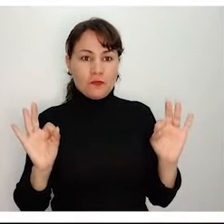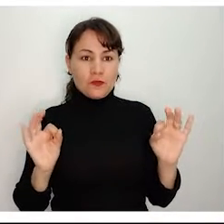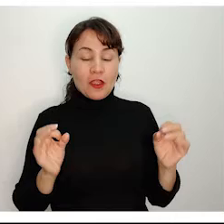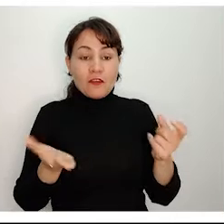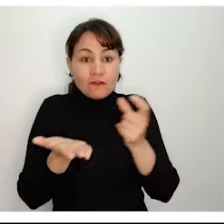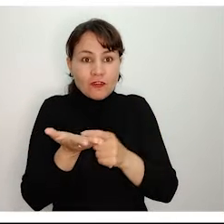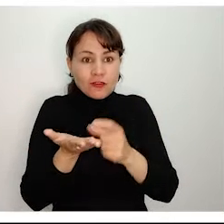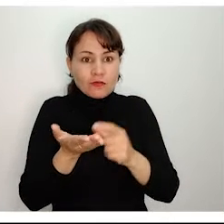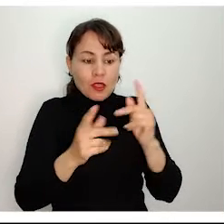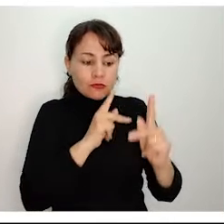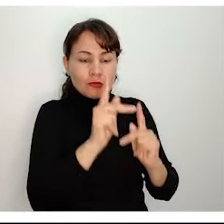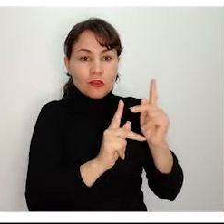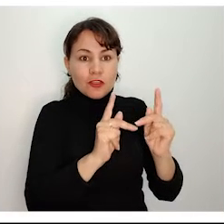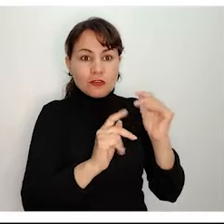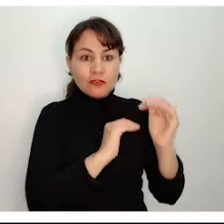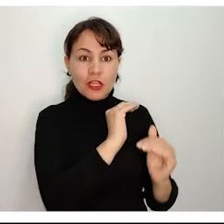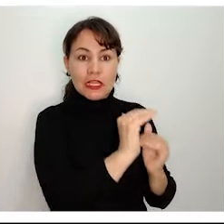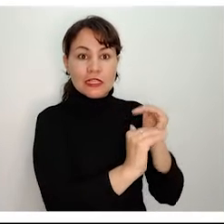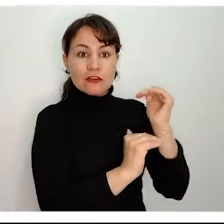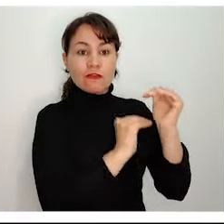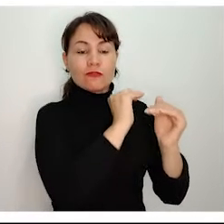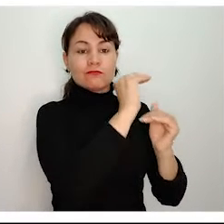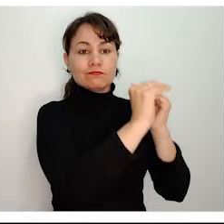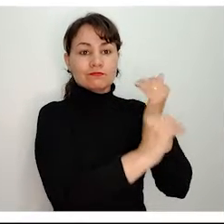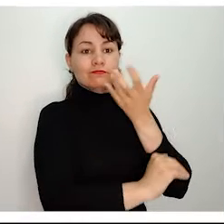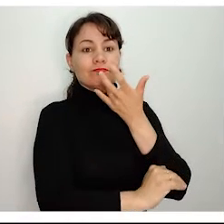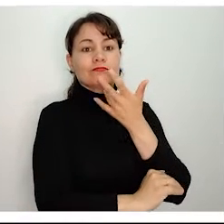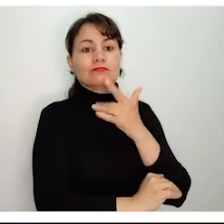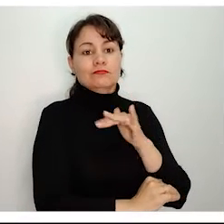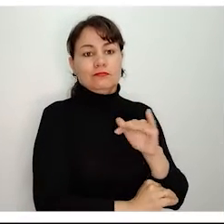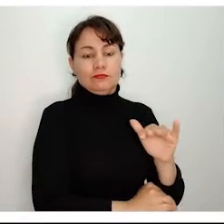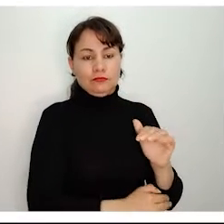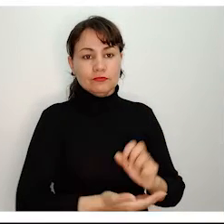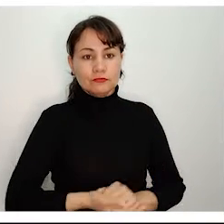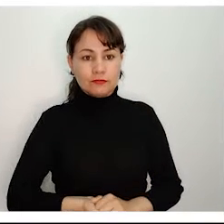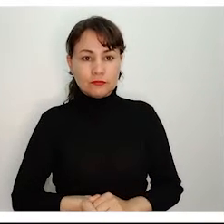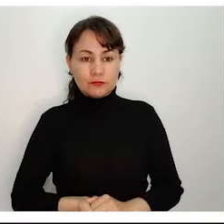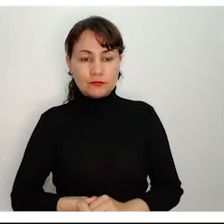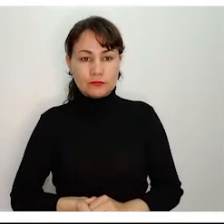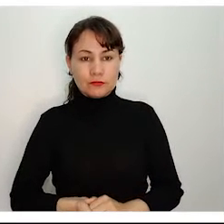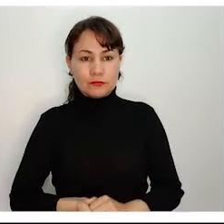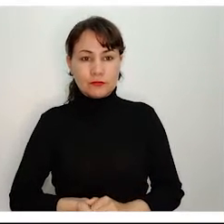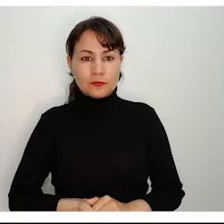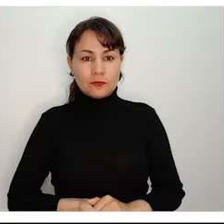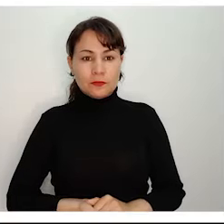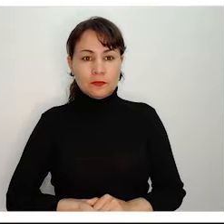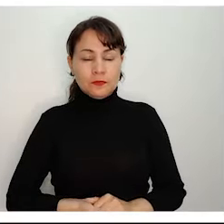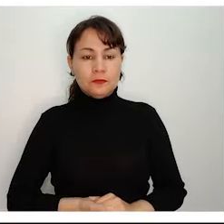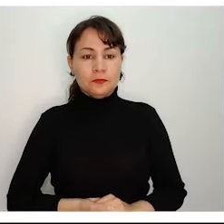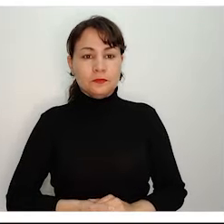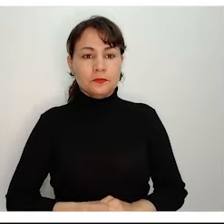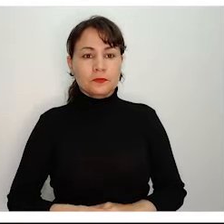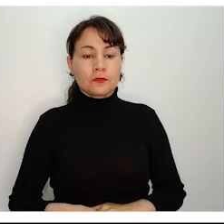faz parte do processo de desenvolvimento da criança.